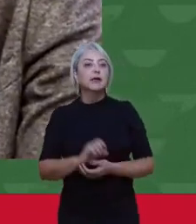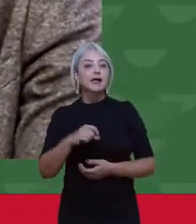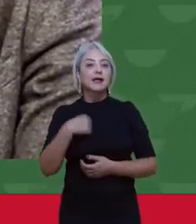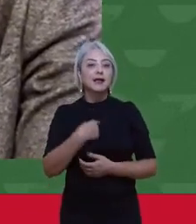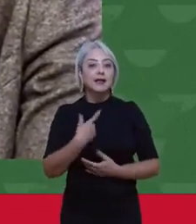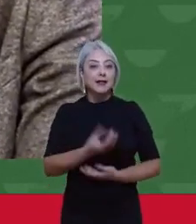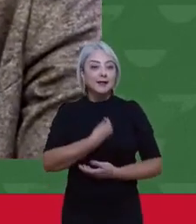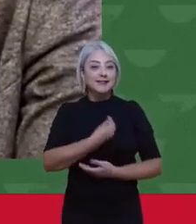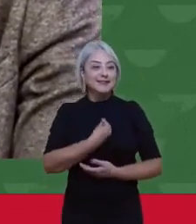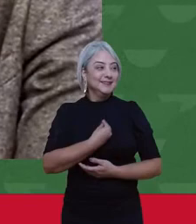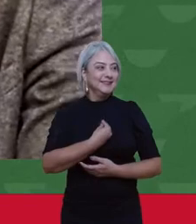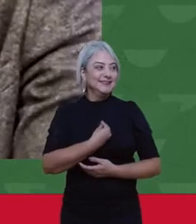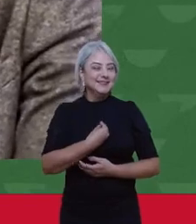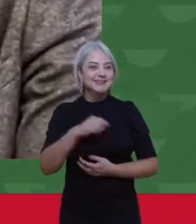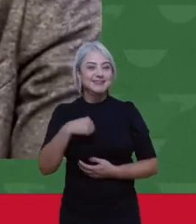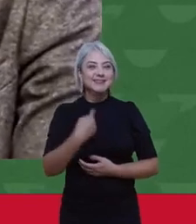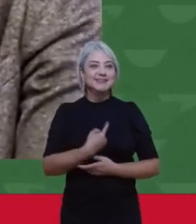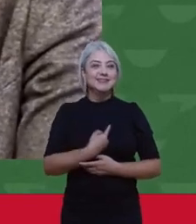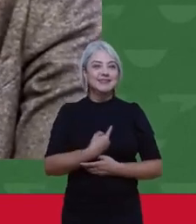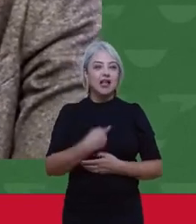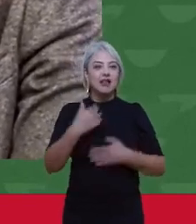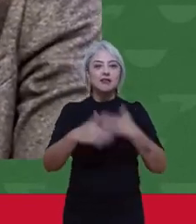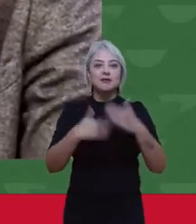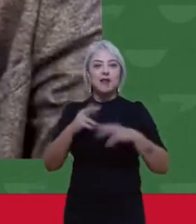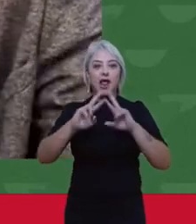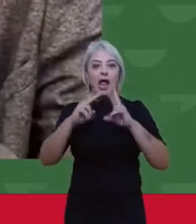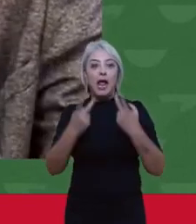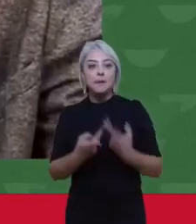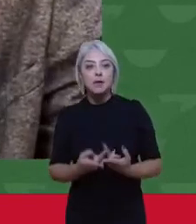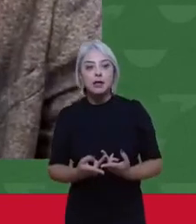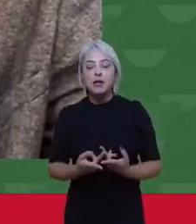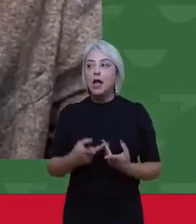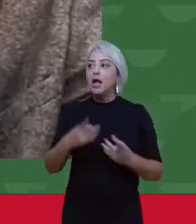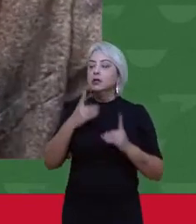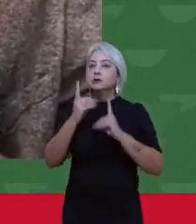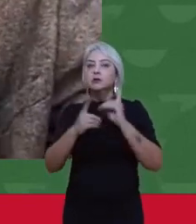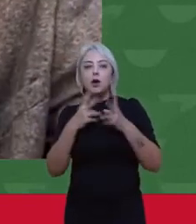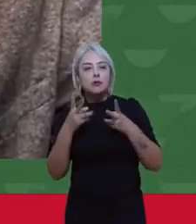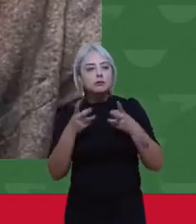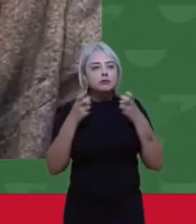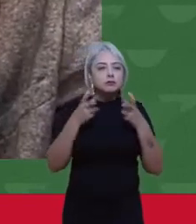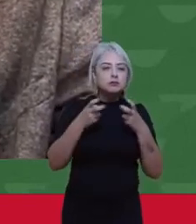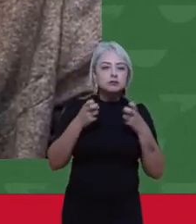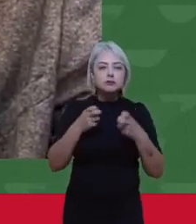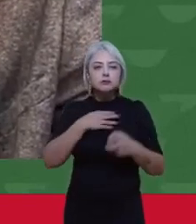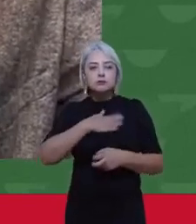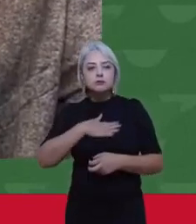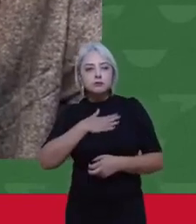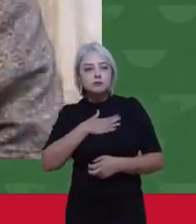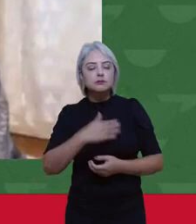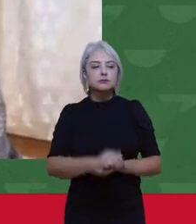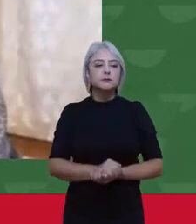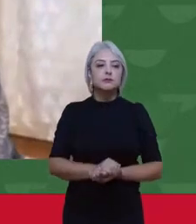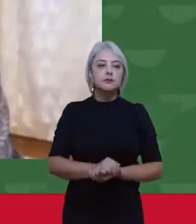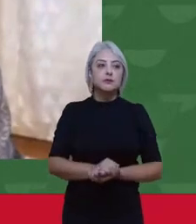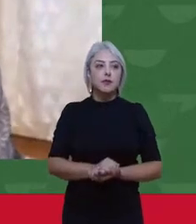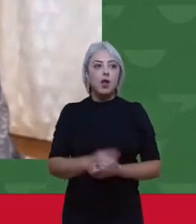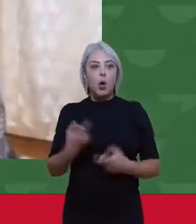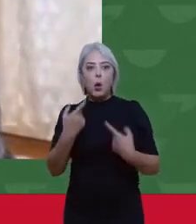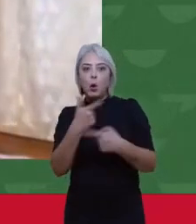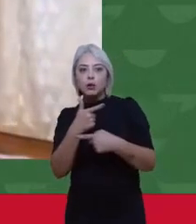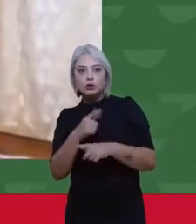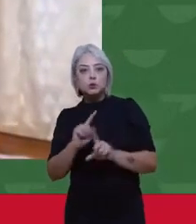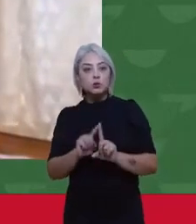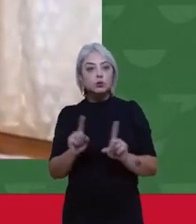a vida, eu fui desenvolvendo essa habilidade, autodidata, observando. Eu sempre gostei das artes plásticas, contrariando